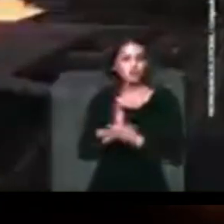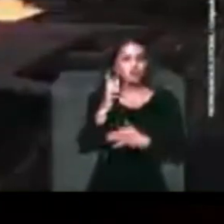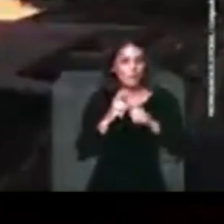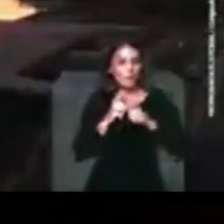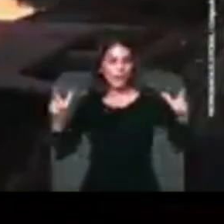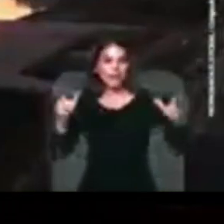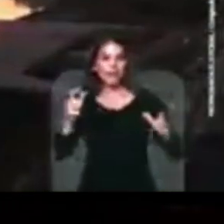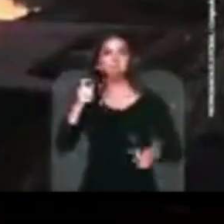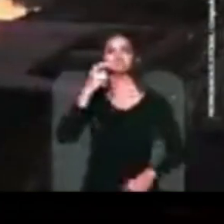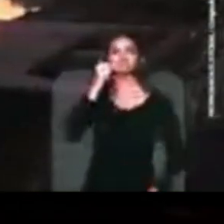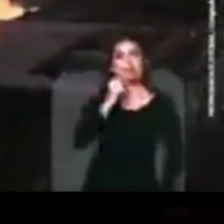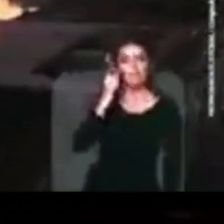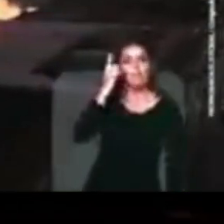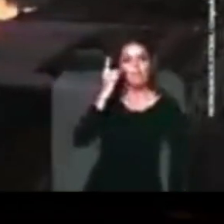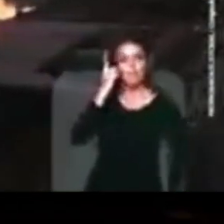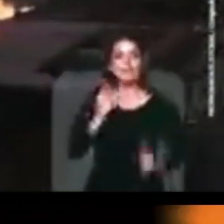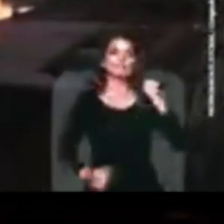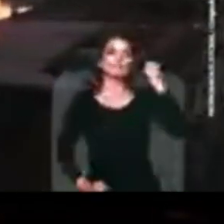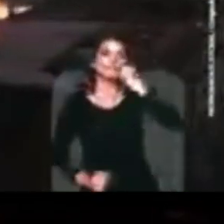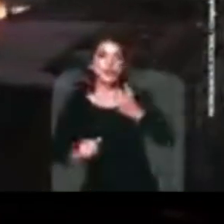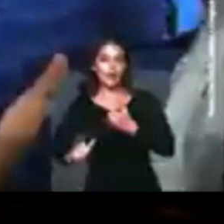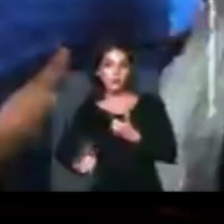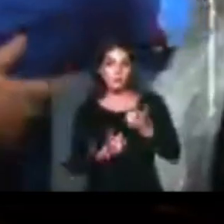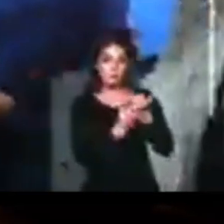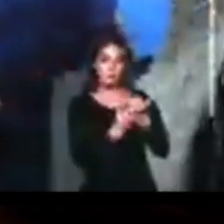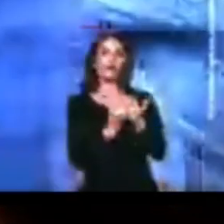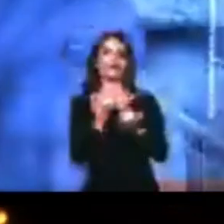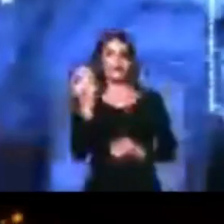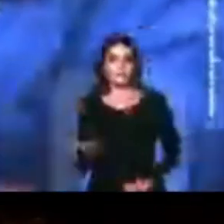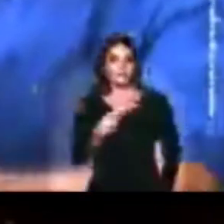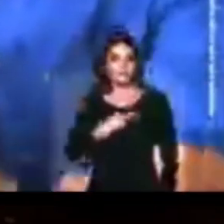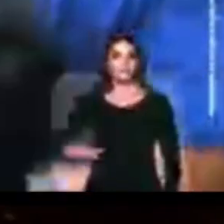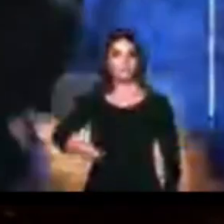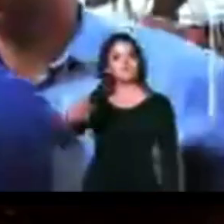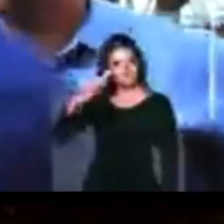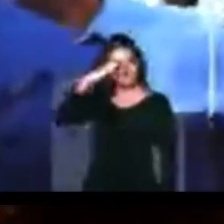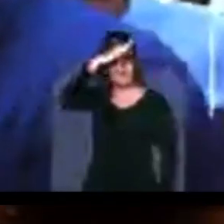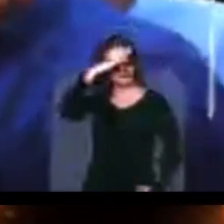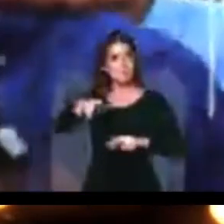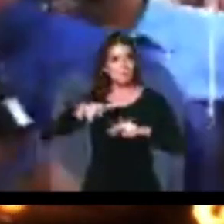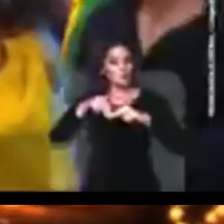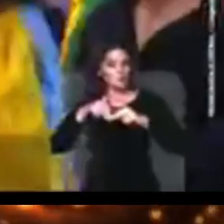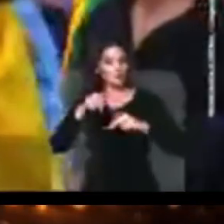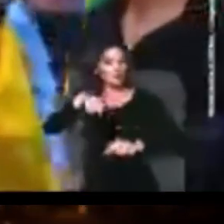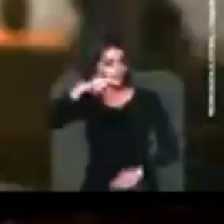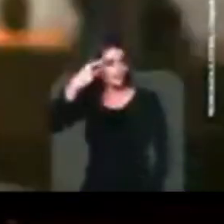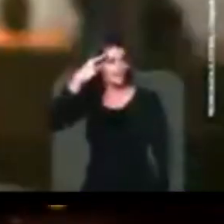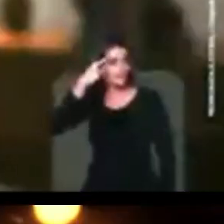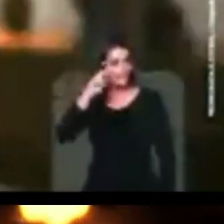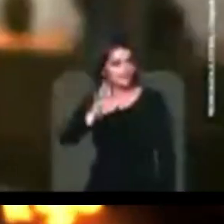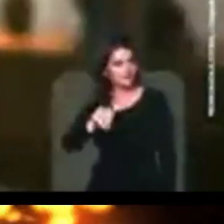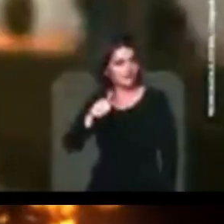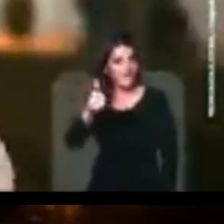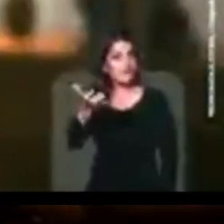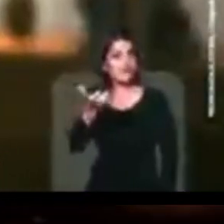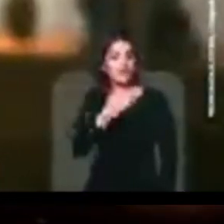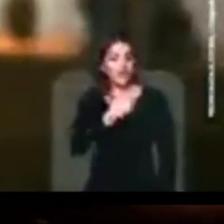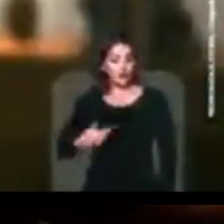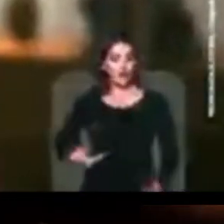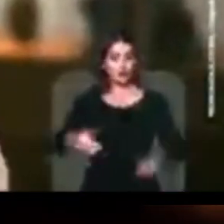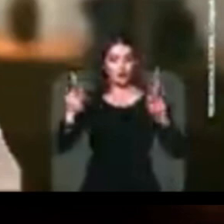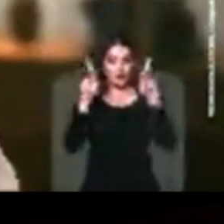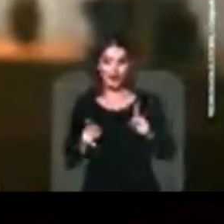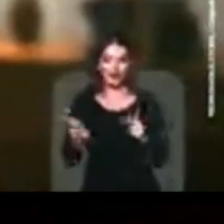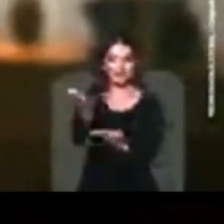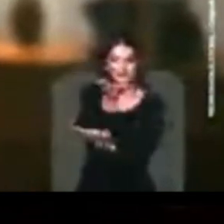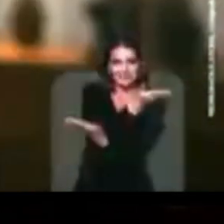grande maioria de deputados e senadores que apoiam o presidente Bolsonaro. Por isso, pense bem. Se você quer um governo